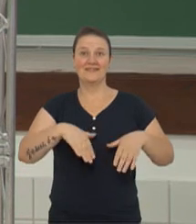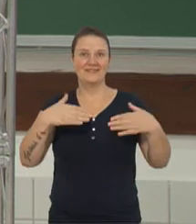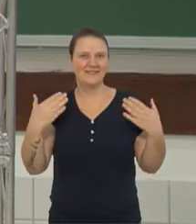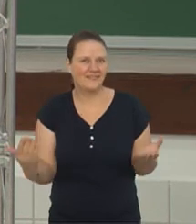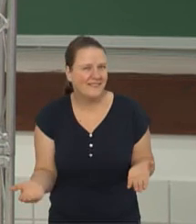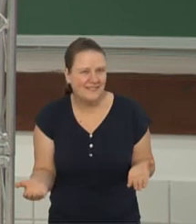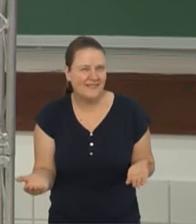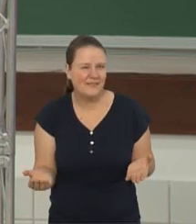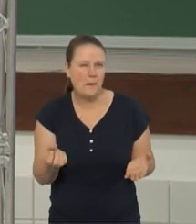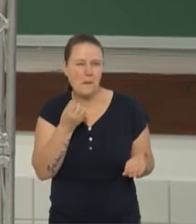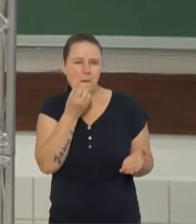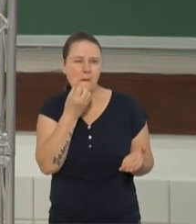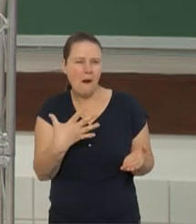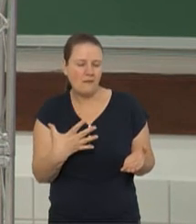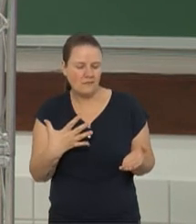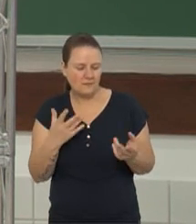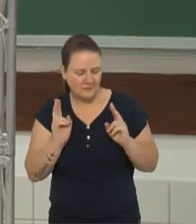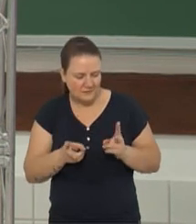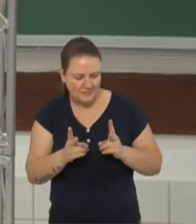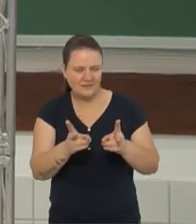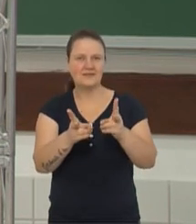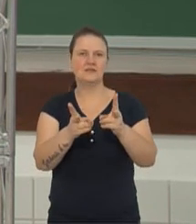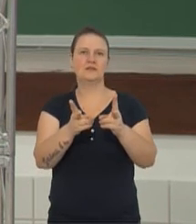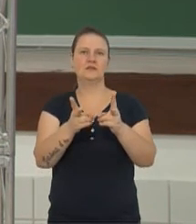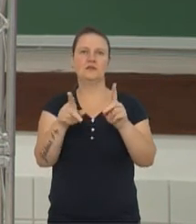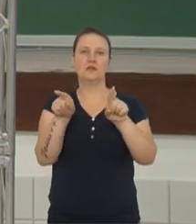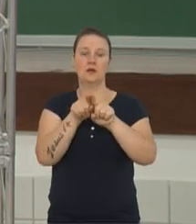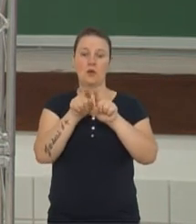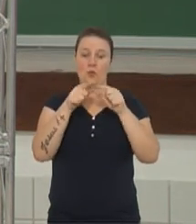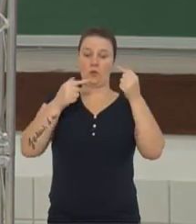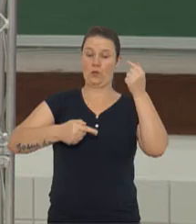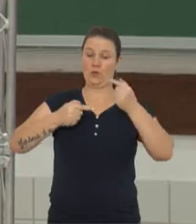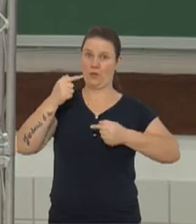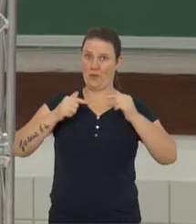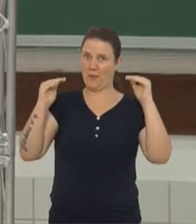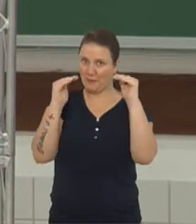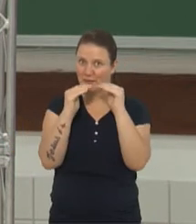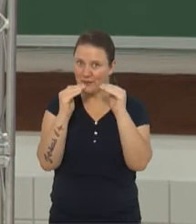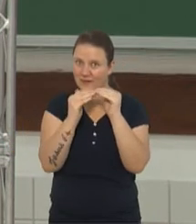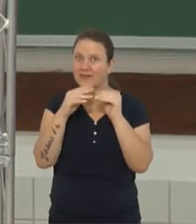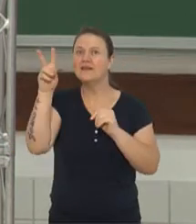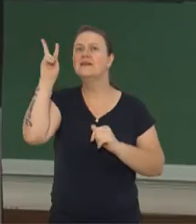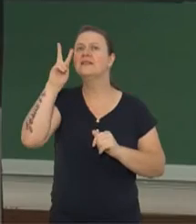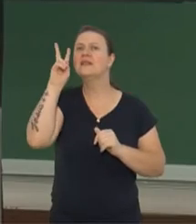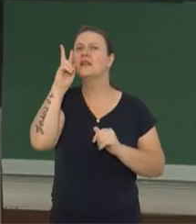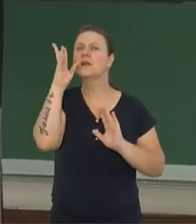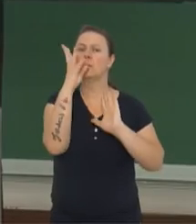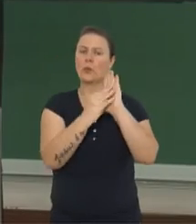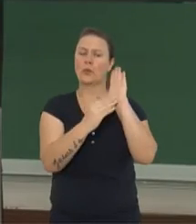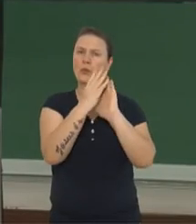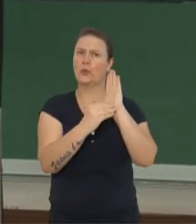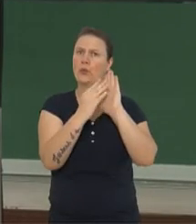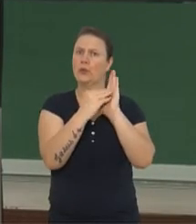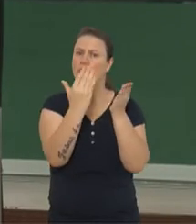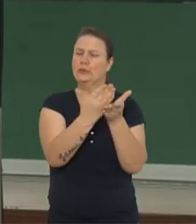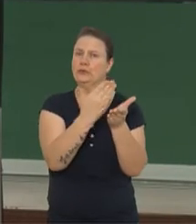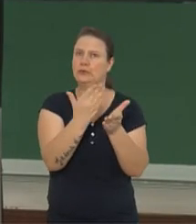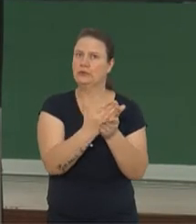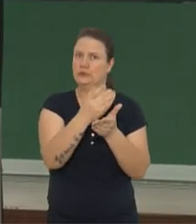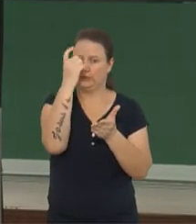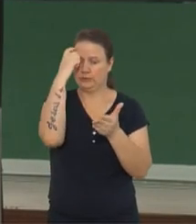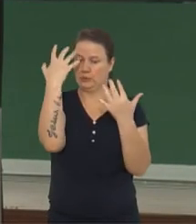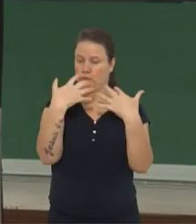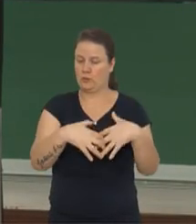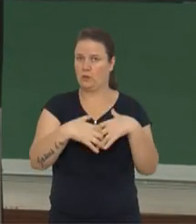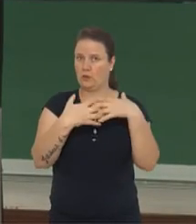Bueno, seguimos, volvemos e seguimos com as discussões, de acordo? Então, lembre o quanto é importante essas anotações para as reflexões do